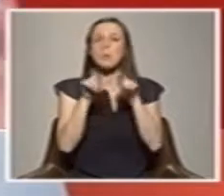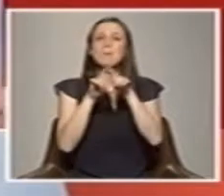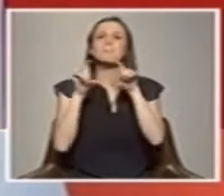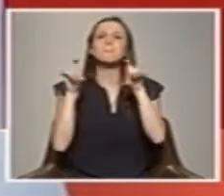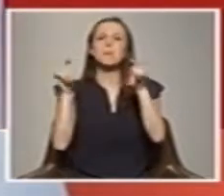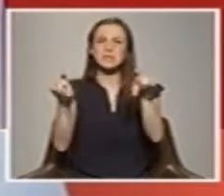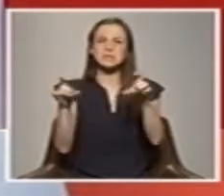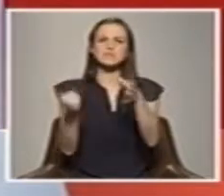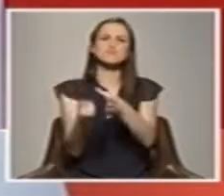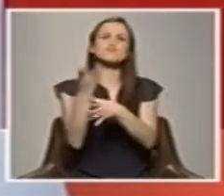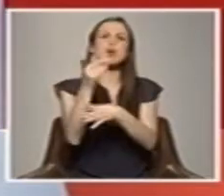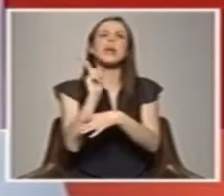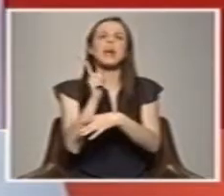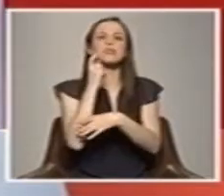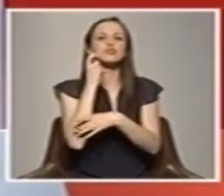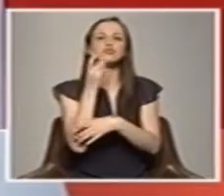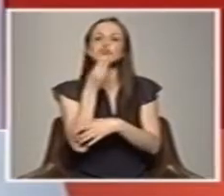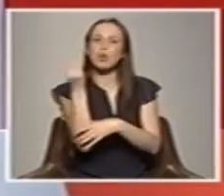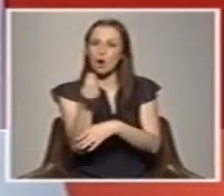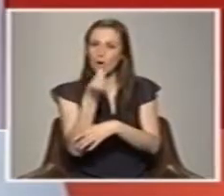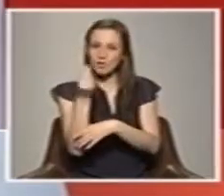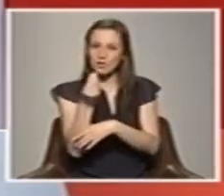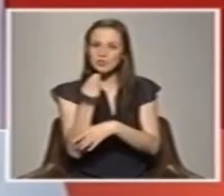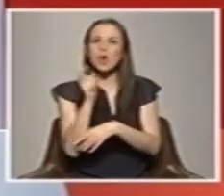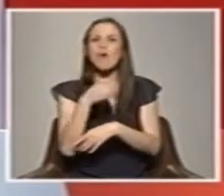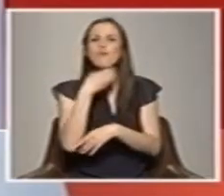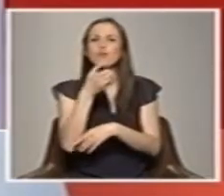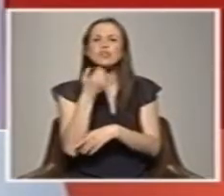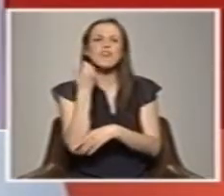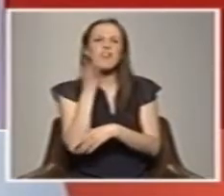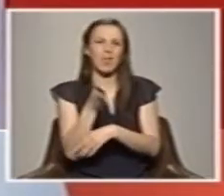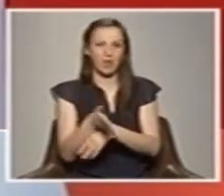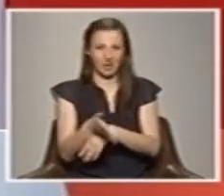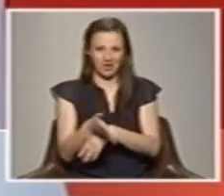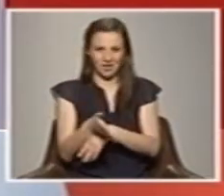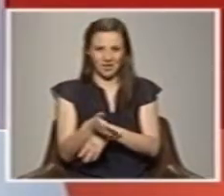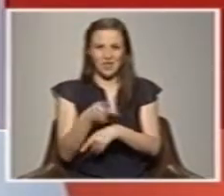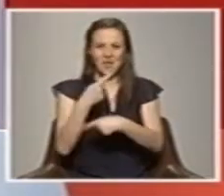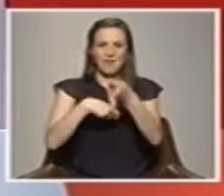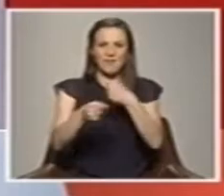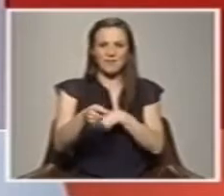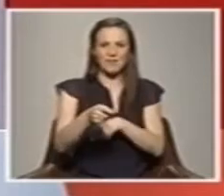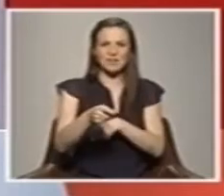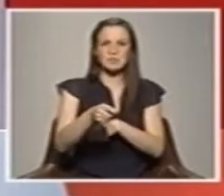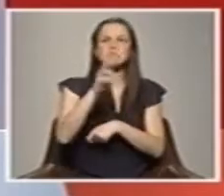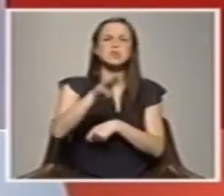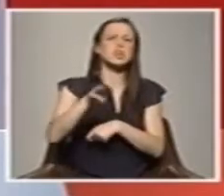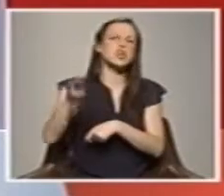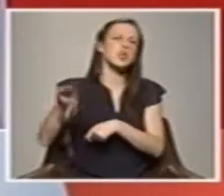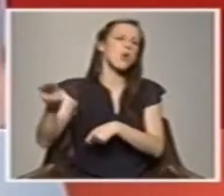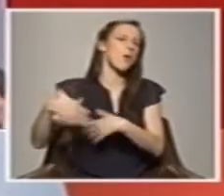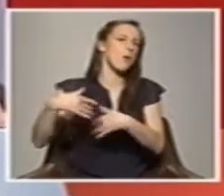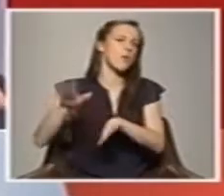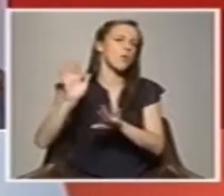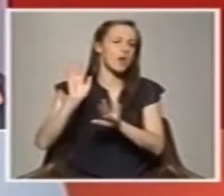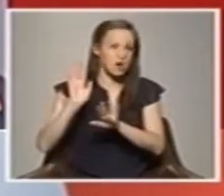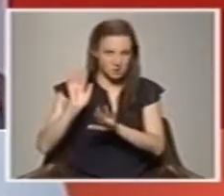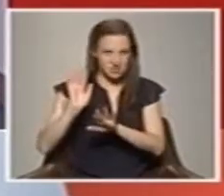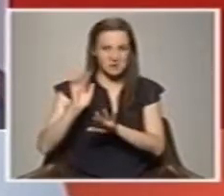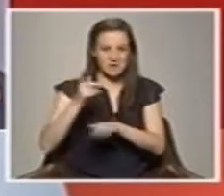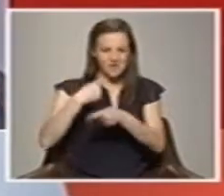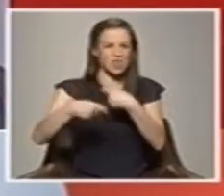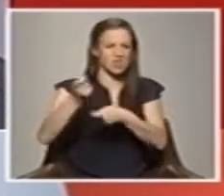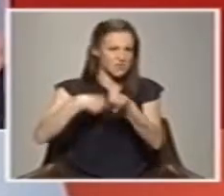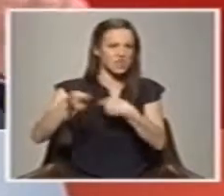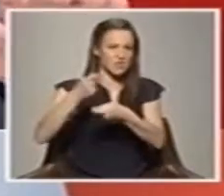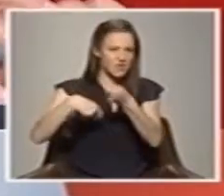que foi criada por jovens, a Fruta Feia, que já vende 20 mil toneladas, ou cerca disso, de fruta. Precisamente com aquela fruta, essa fruta que eles estão a